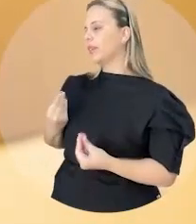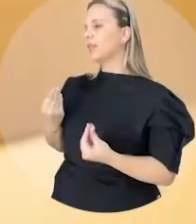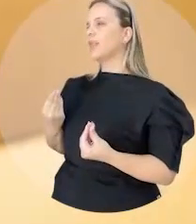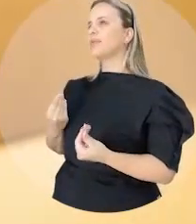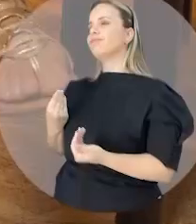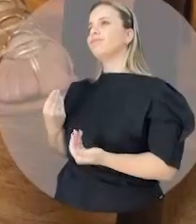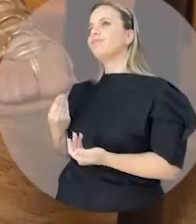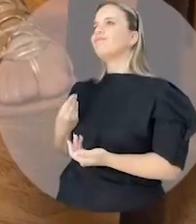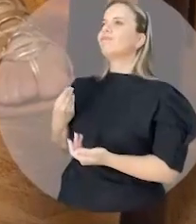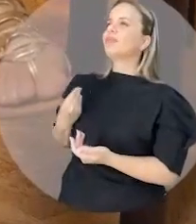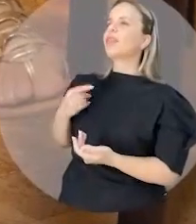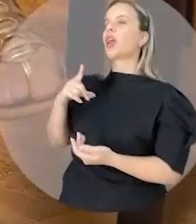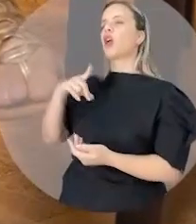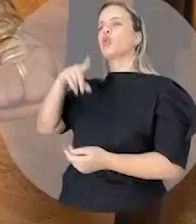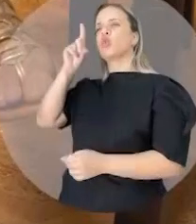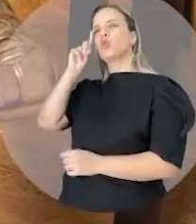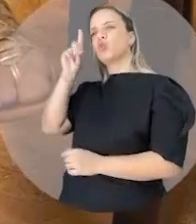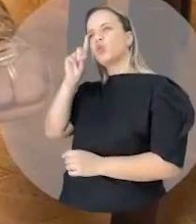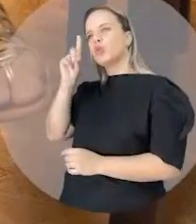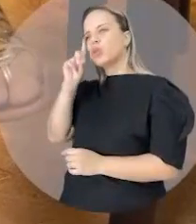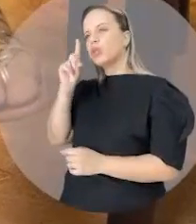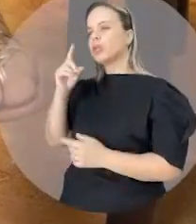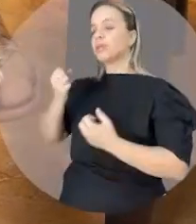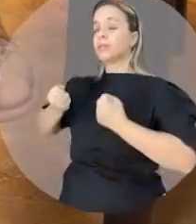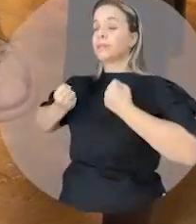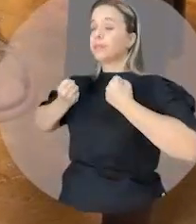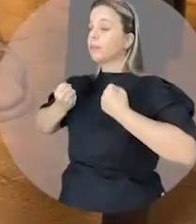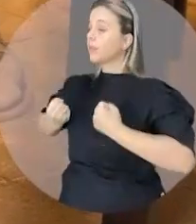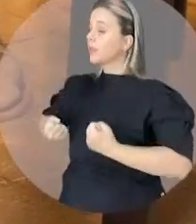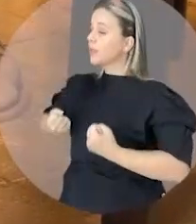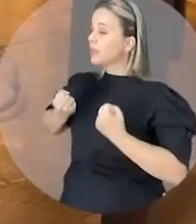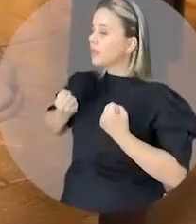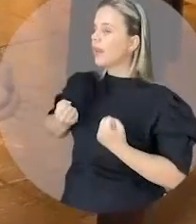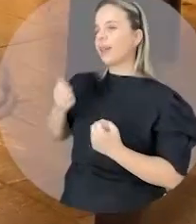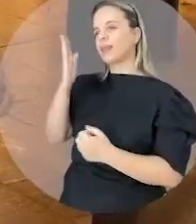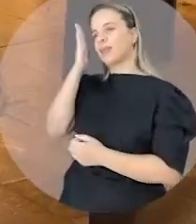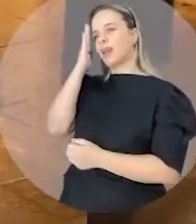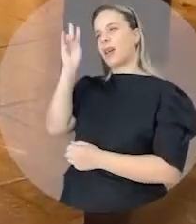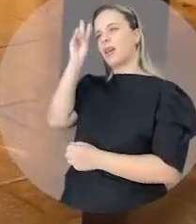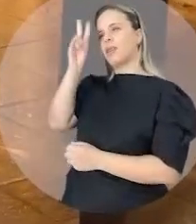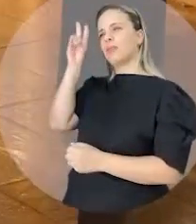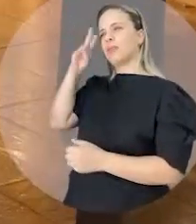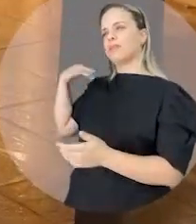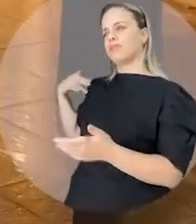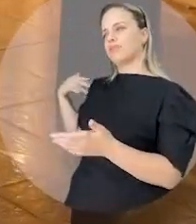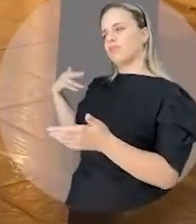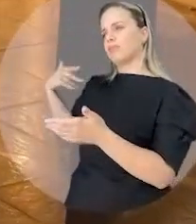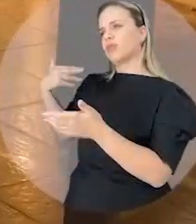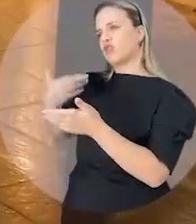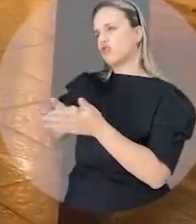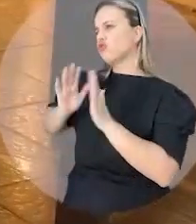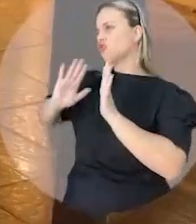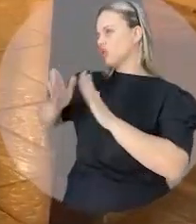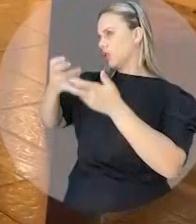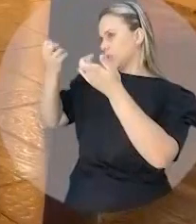mais... Tem um cotidiano um pouco mais carregado, historicamente, né? A gente já falou